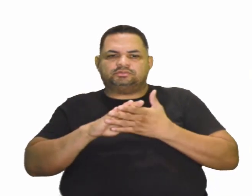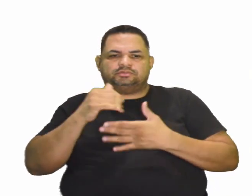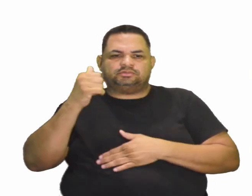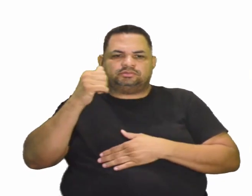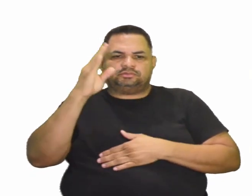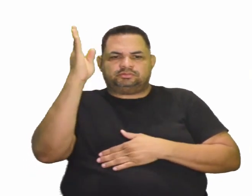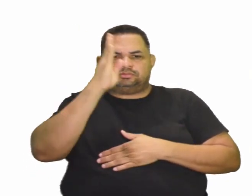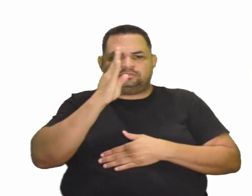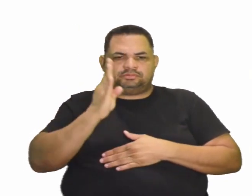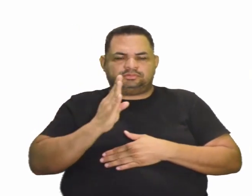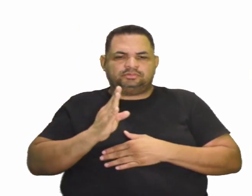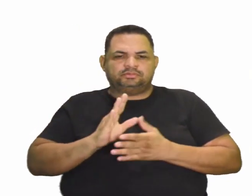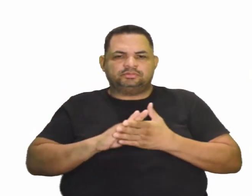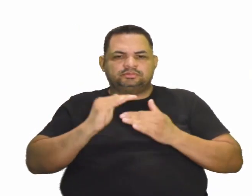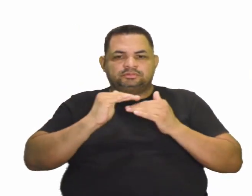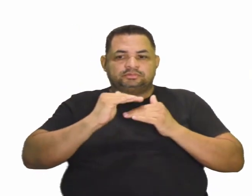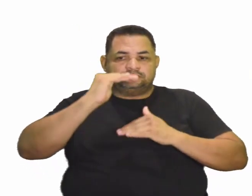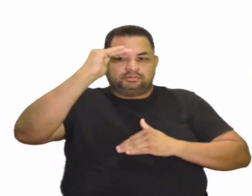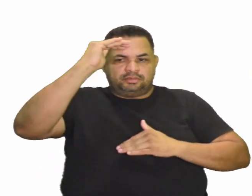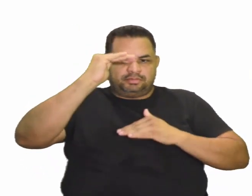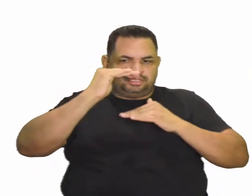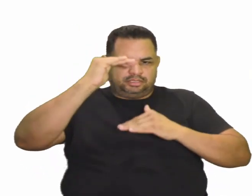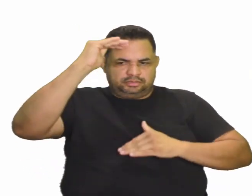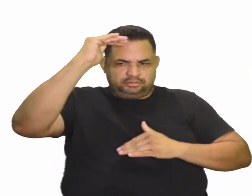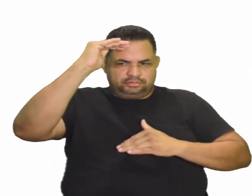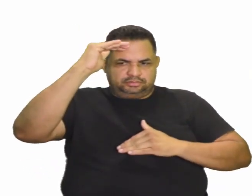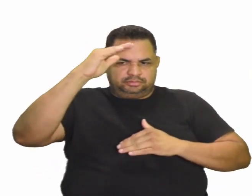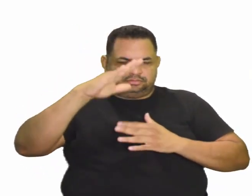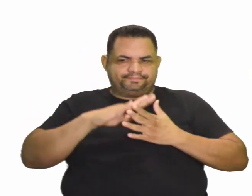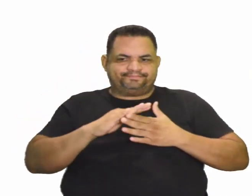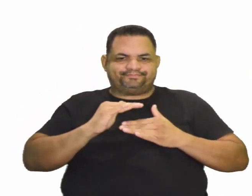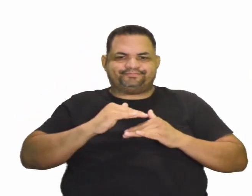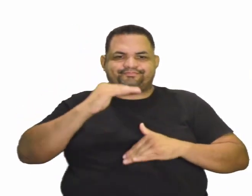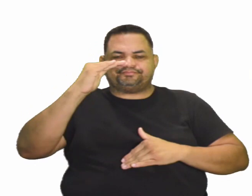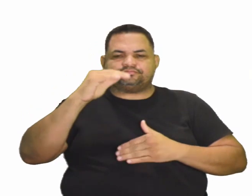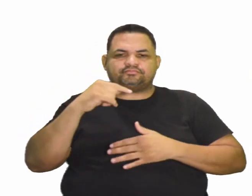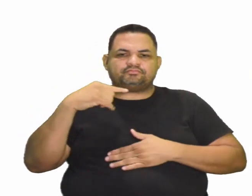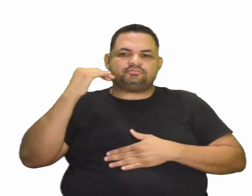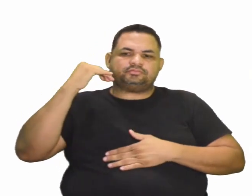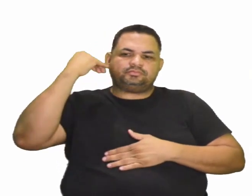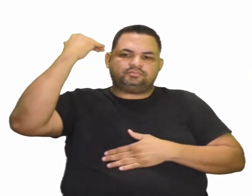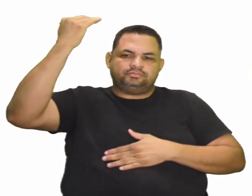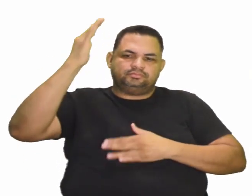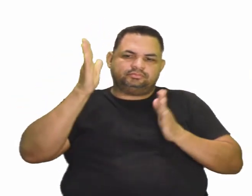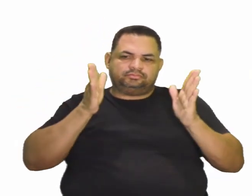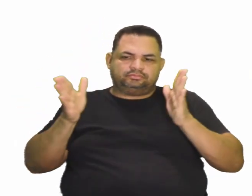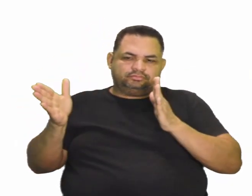juntas aqui, mas são duas obras diferentes. Aqui o período do Renascimento,